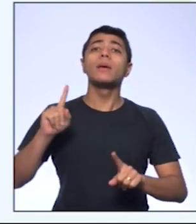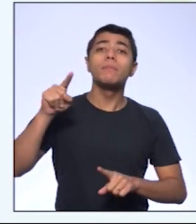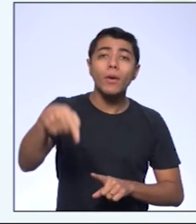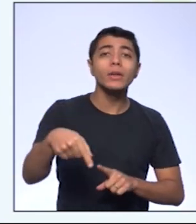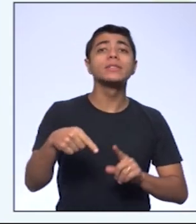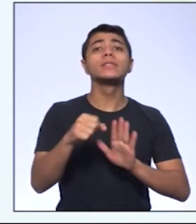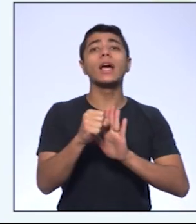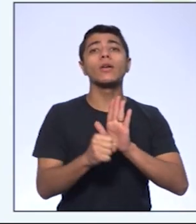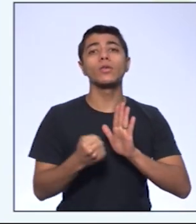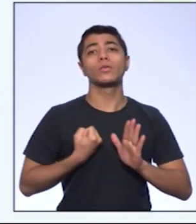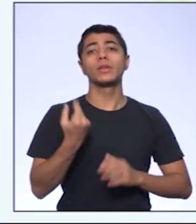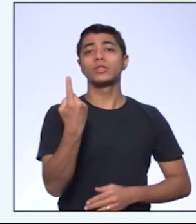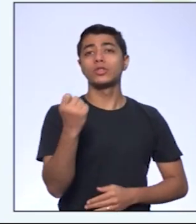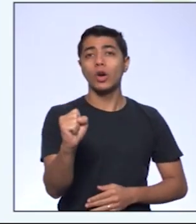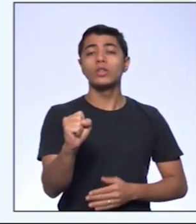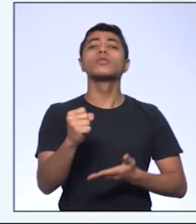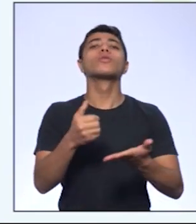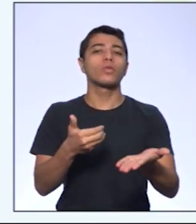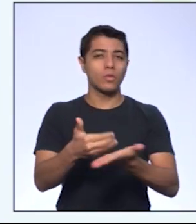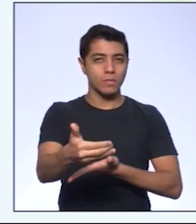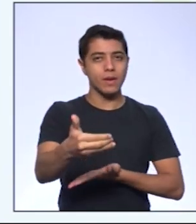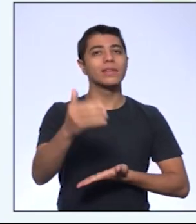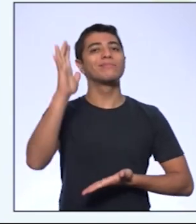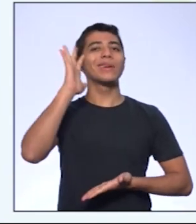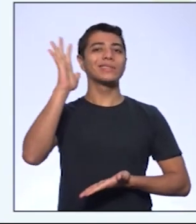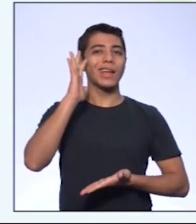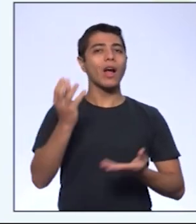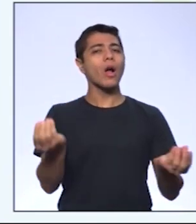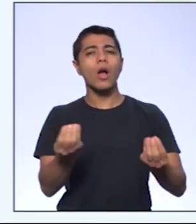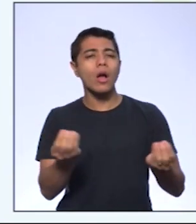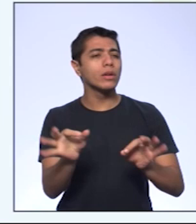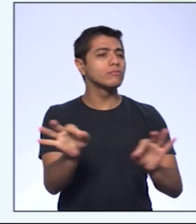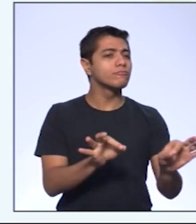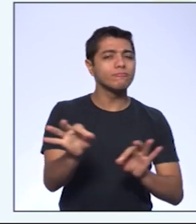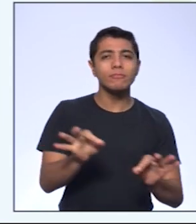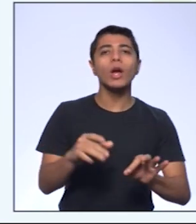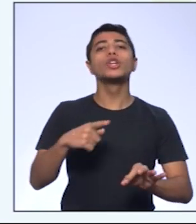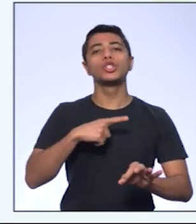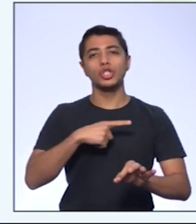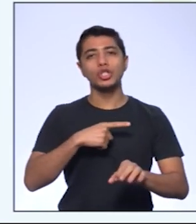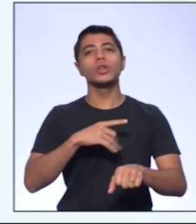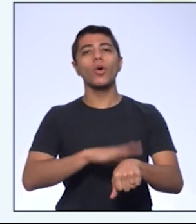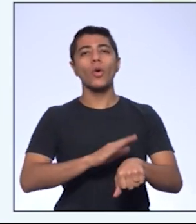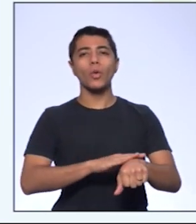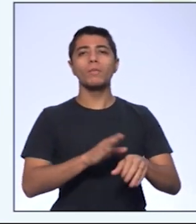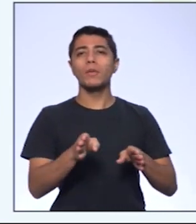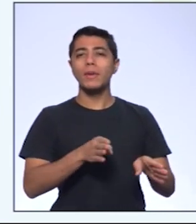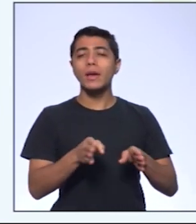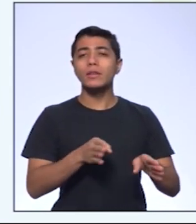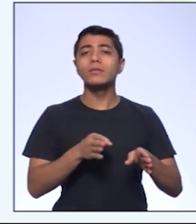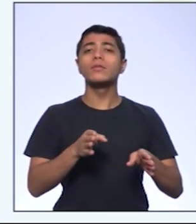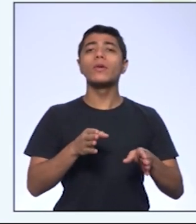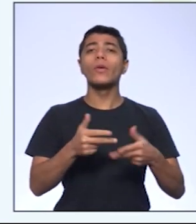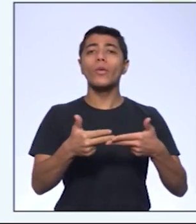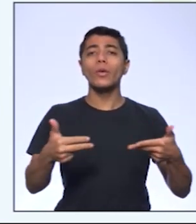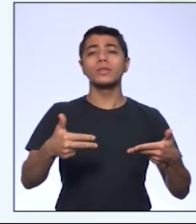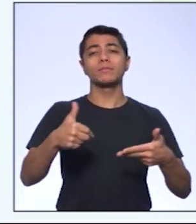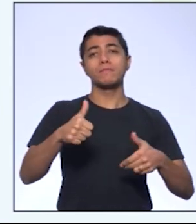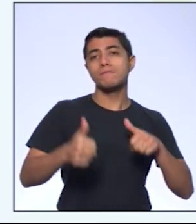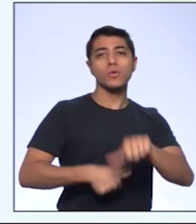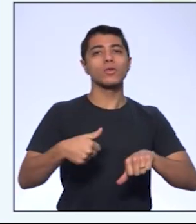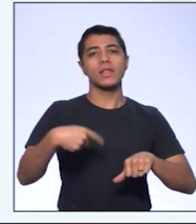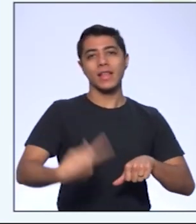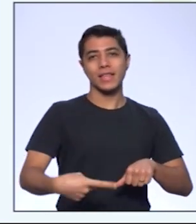na bifurcação de variantes continentais, ora em consequência de mudanças ocorridas no Brasil, ora em Portugal,